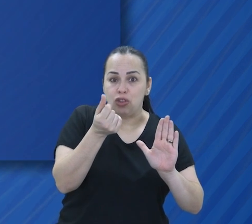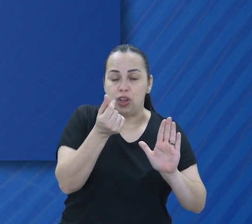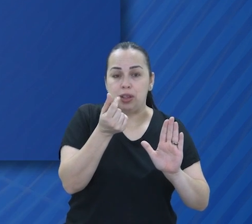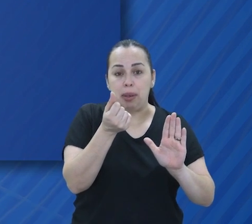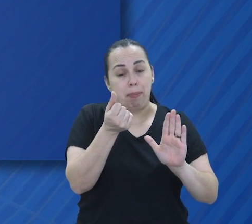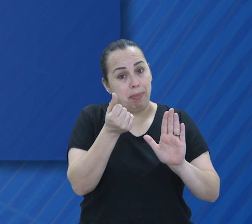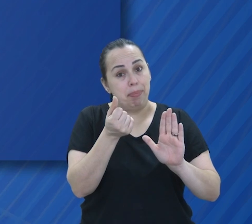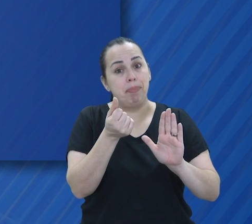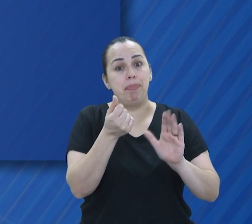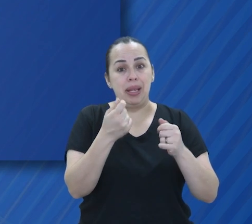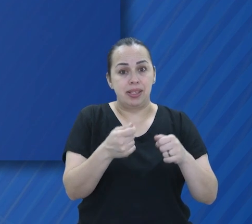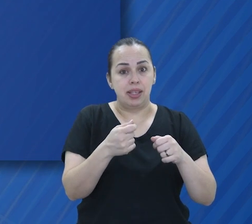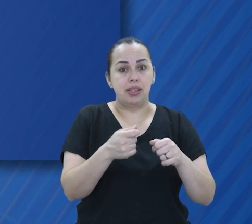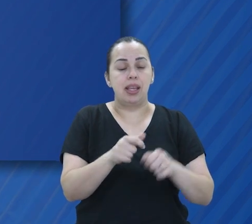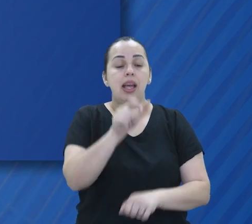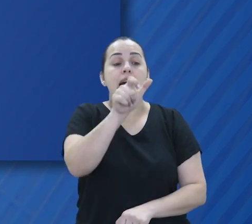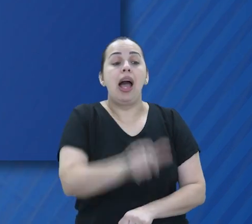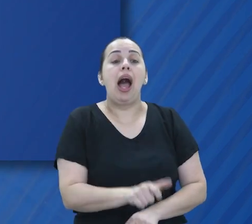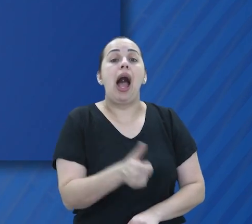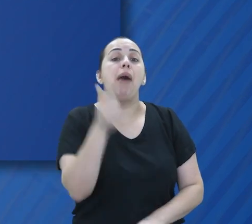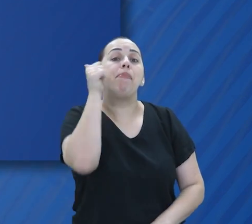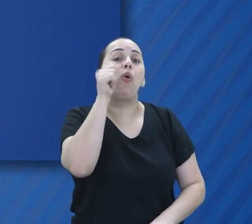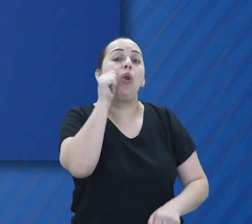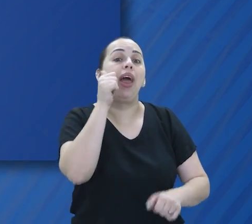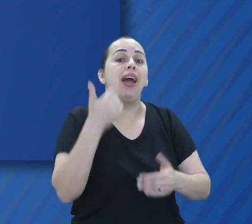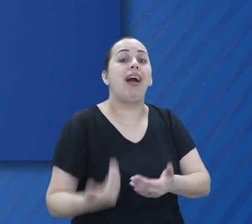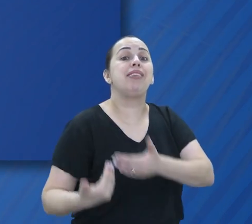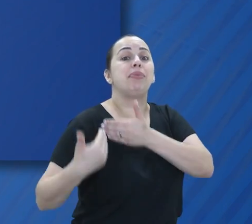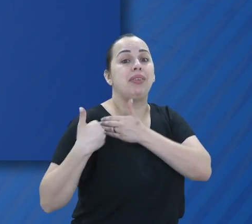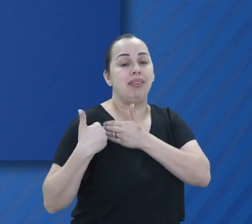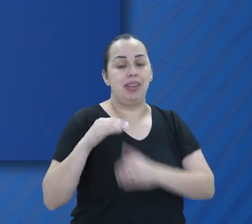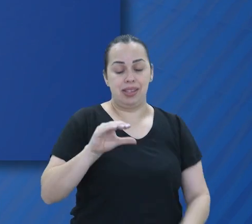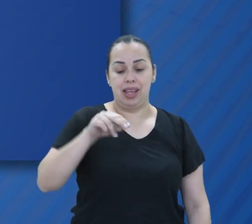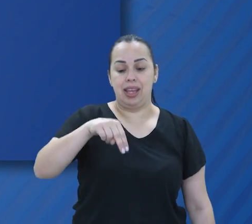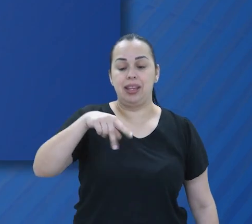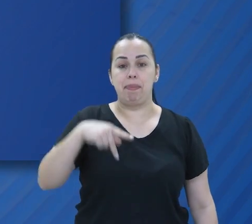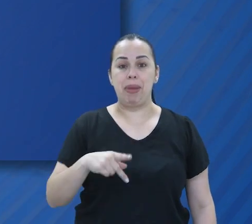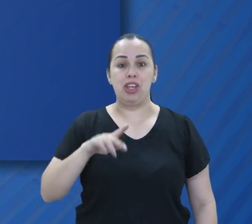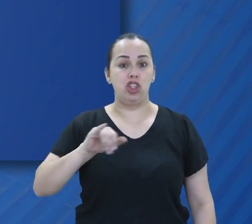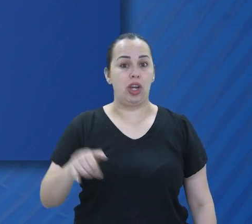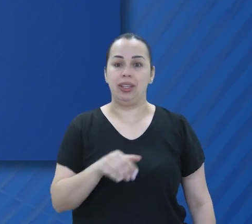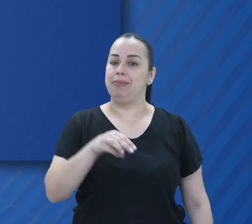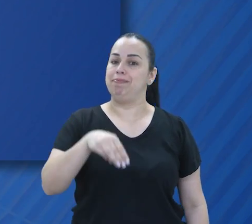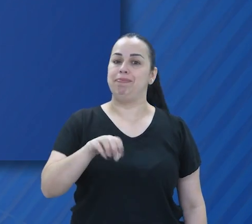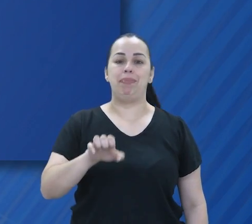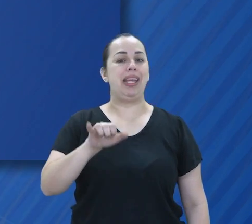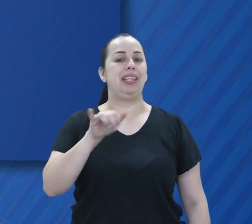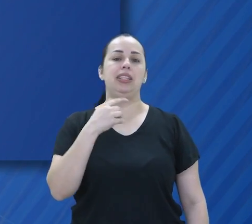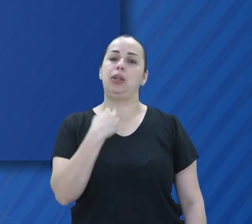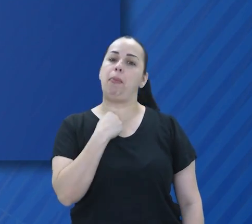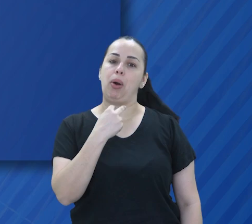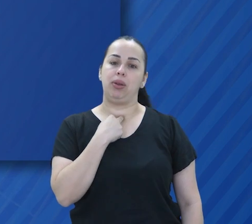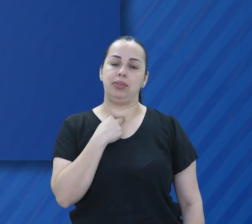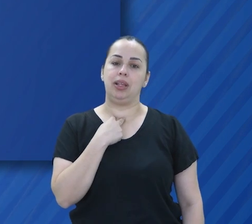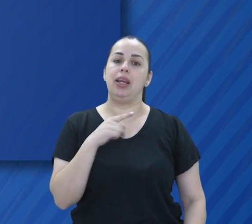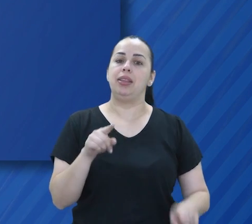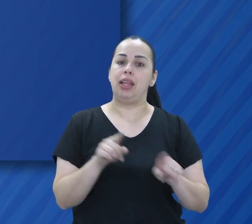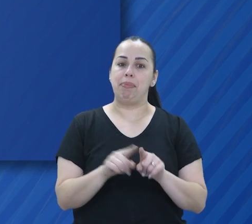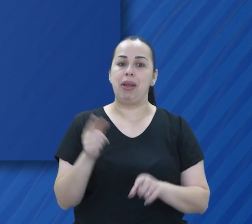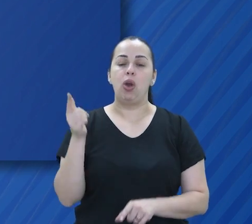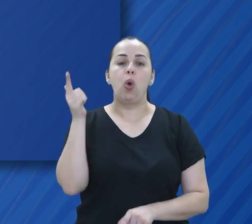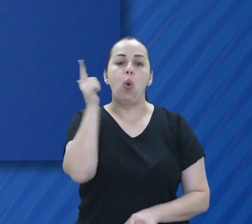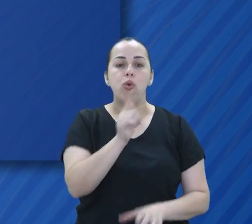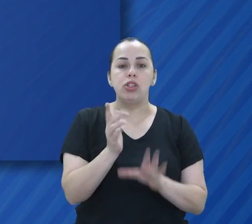Pelo menos metade do capital do empreendimento precisa estar na mão de uma mulher. O CNPJ não pode ser MEI. E